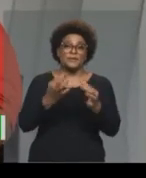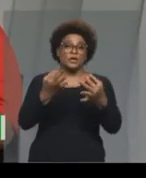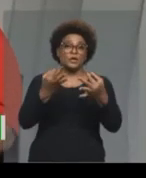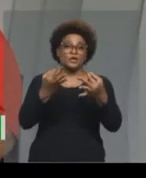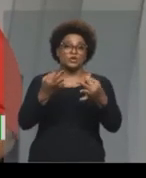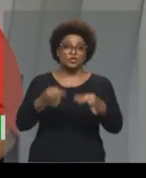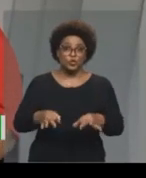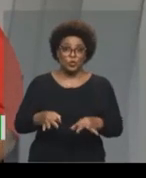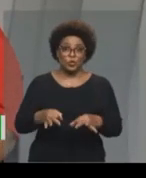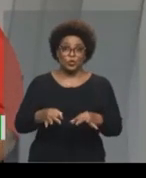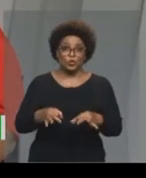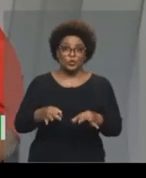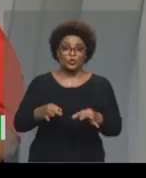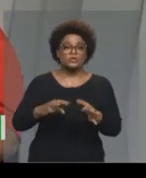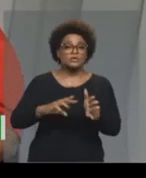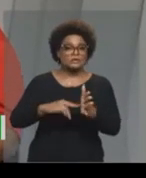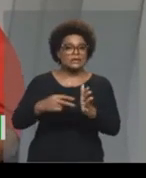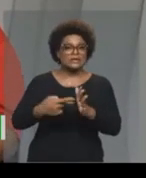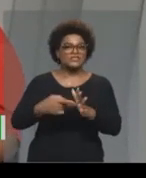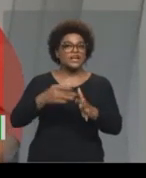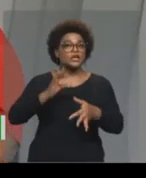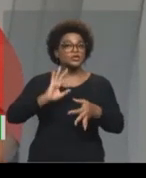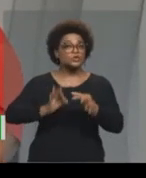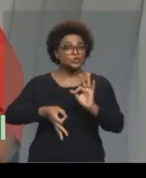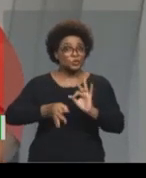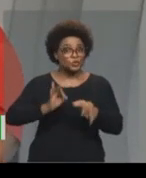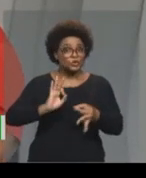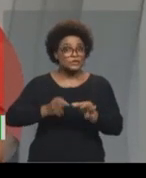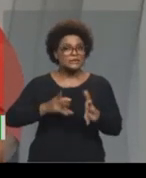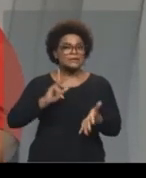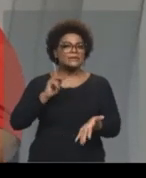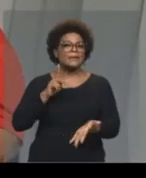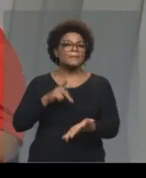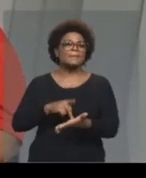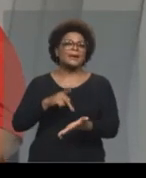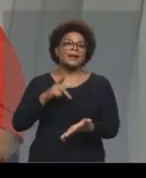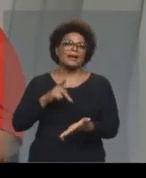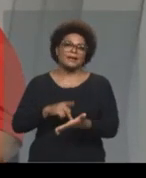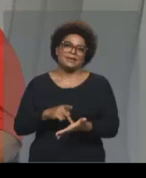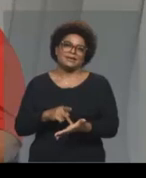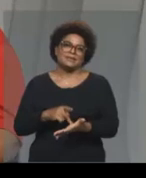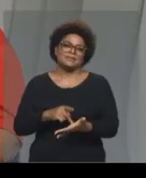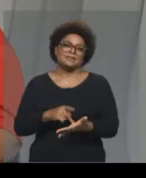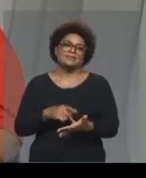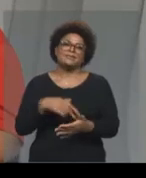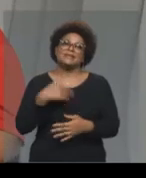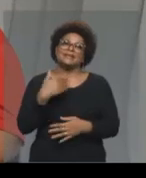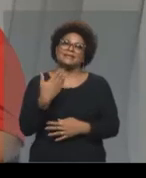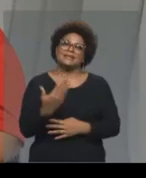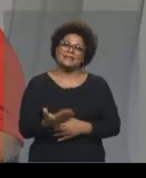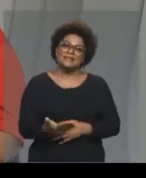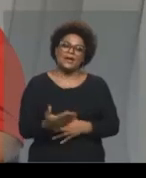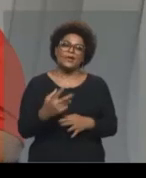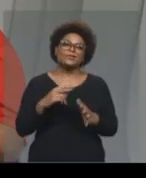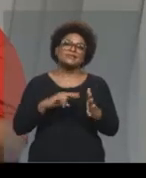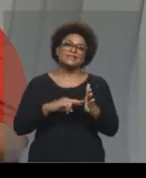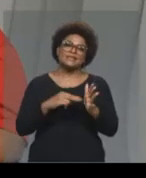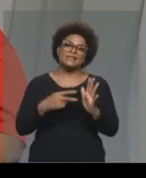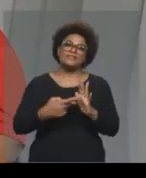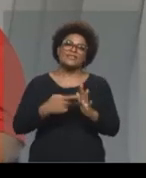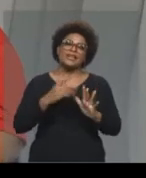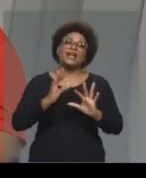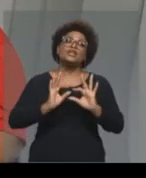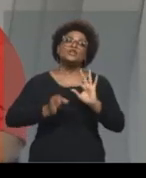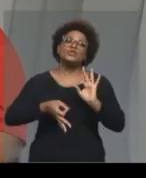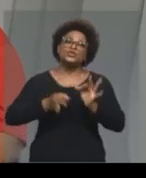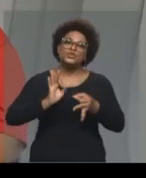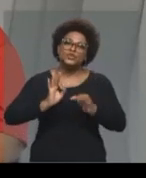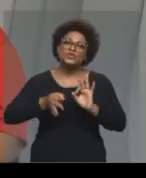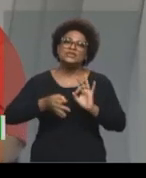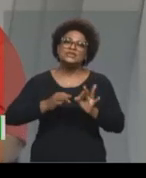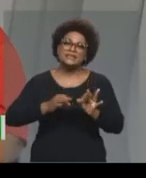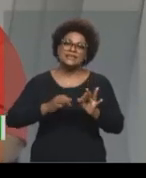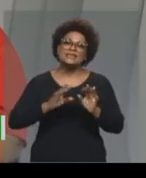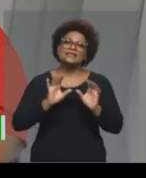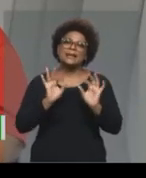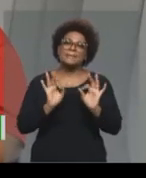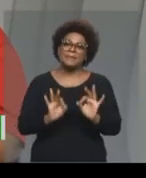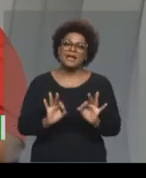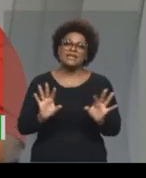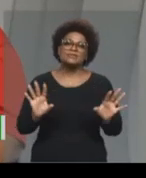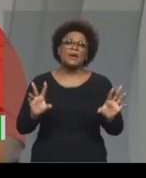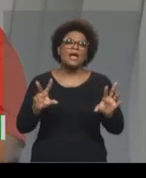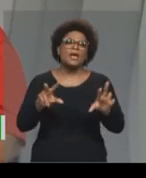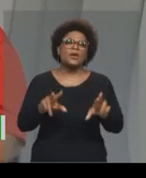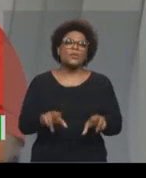de justiça mesmo. Então, fairness tem a ver com justiça, né? É sinônimo aí de justice.